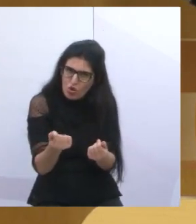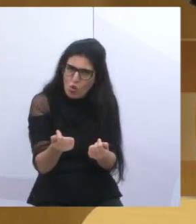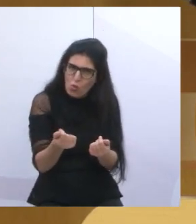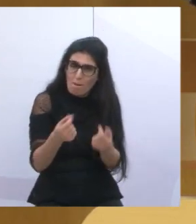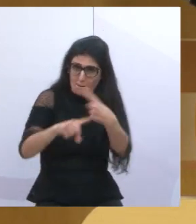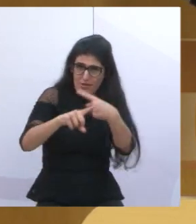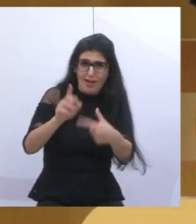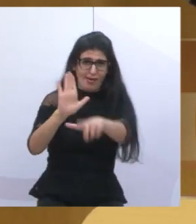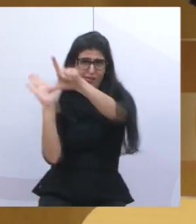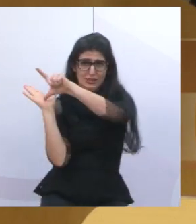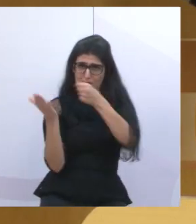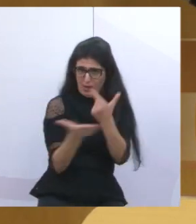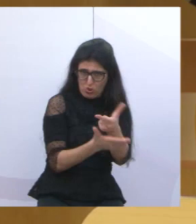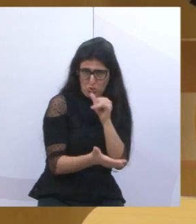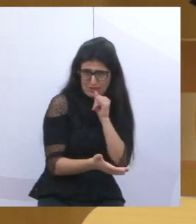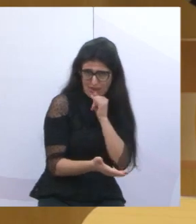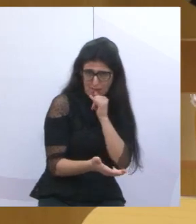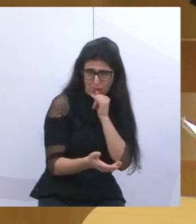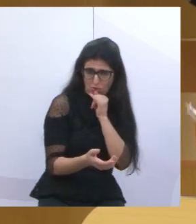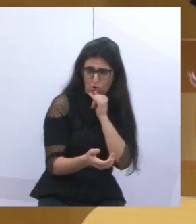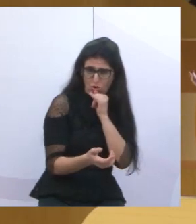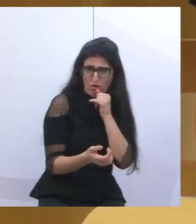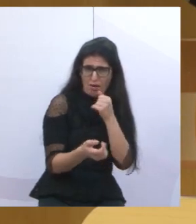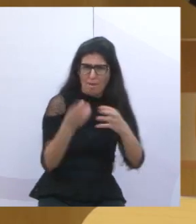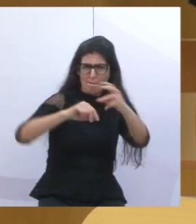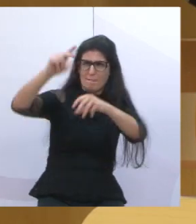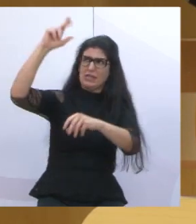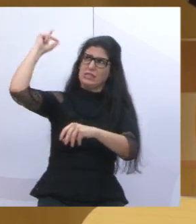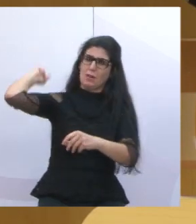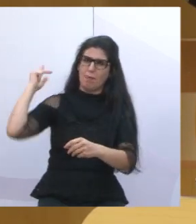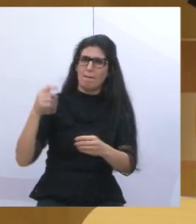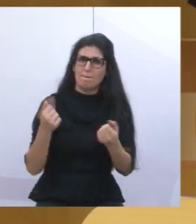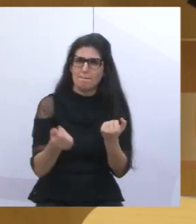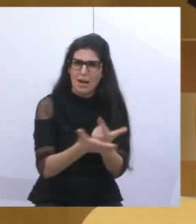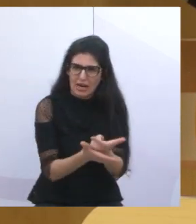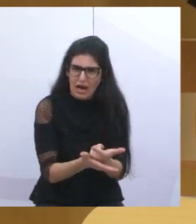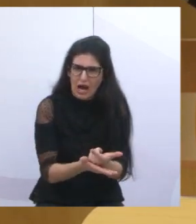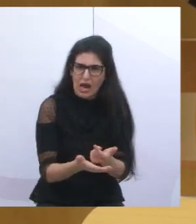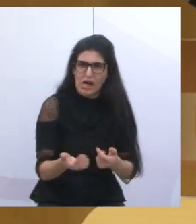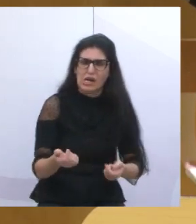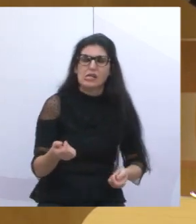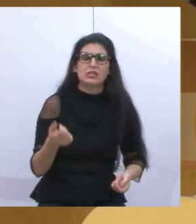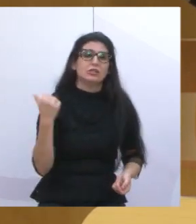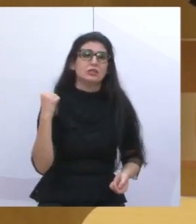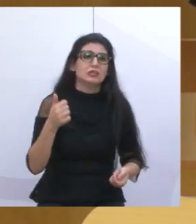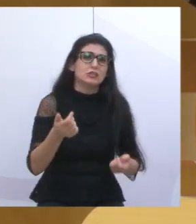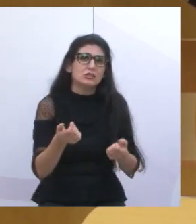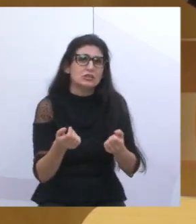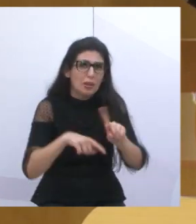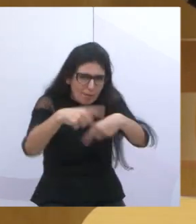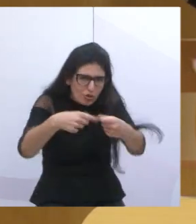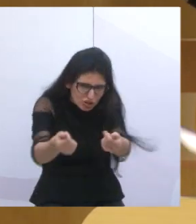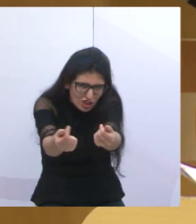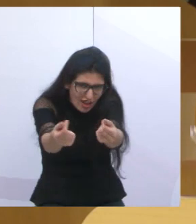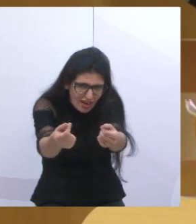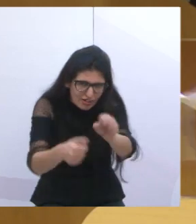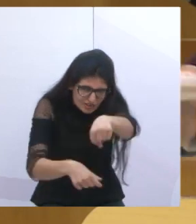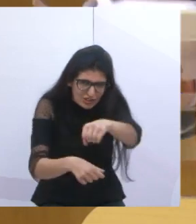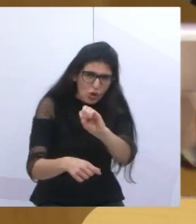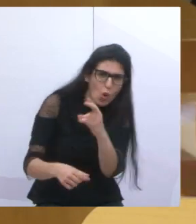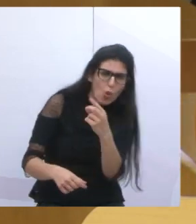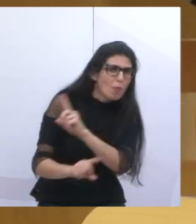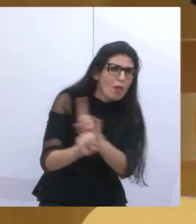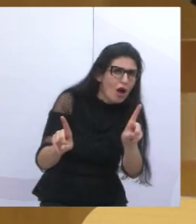Rodrigo, que é fazer com que aquele que não pague seja beneficiado, e aquele cara que paga em dia, como se diz aí no jargão, tome